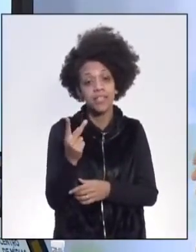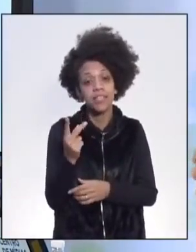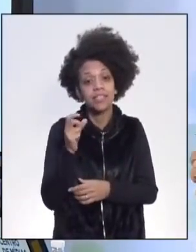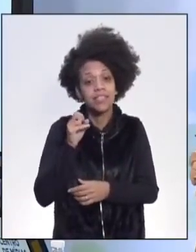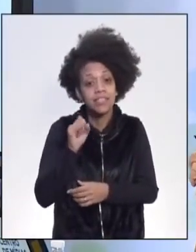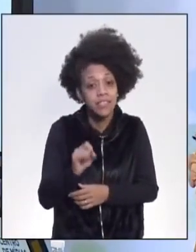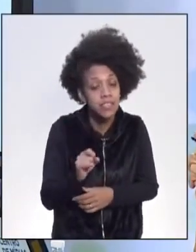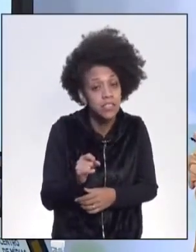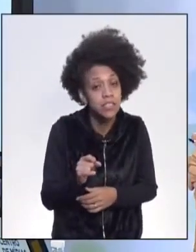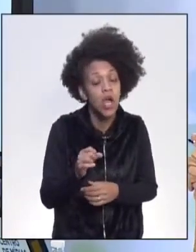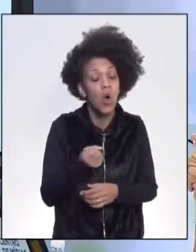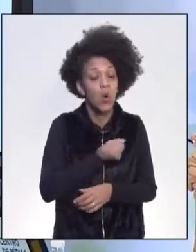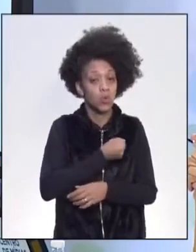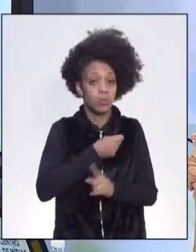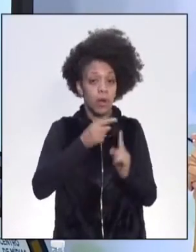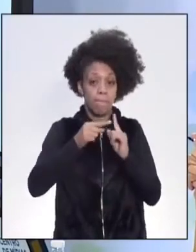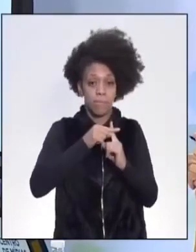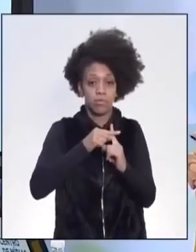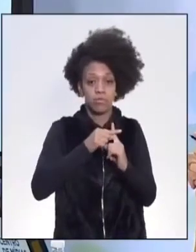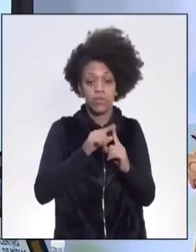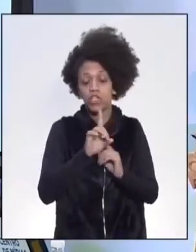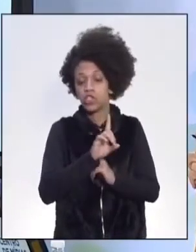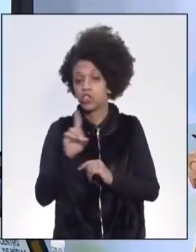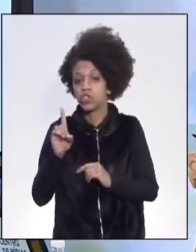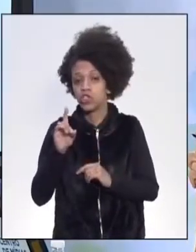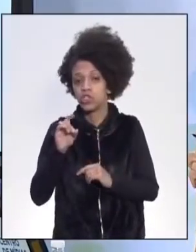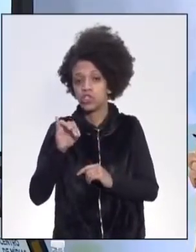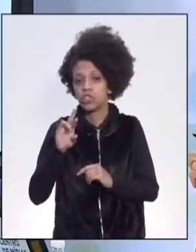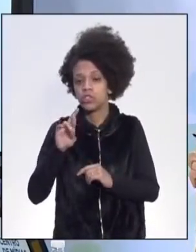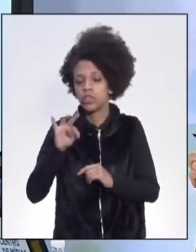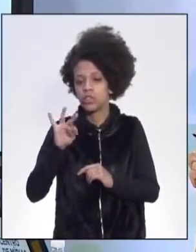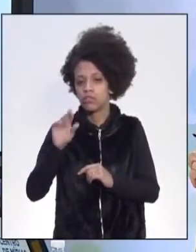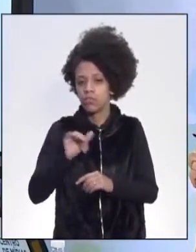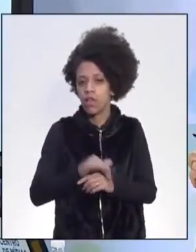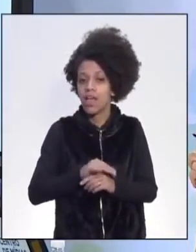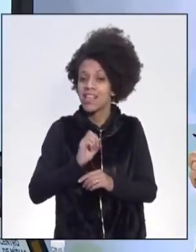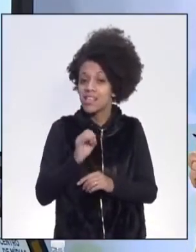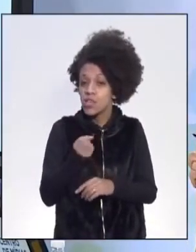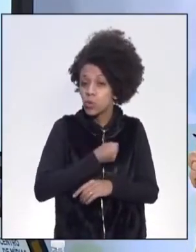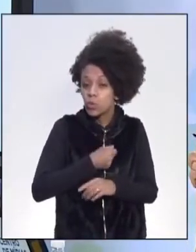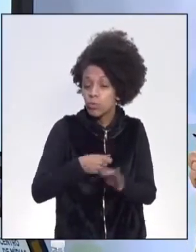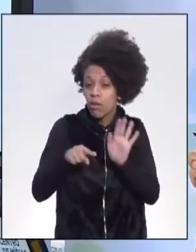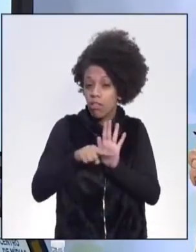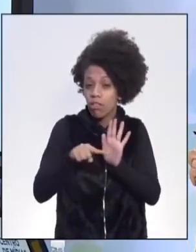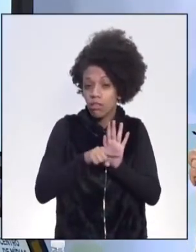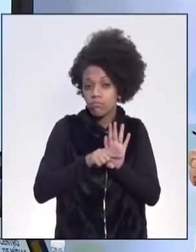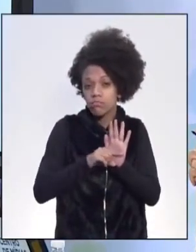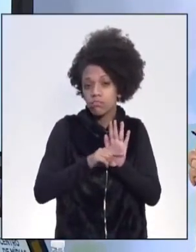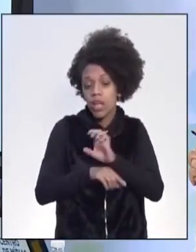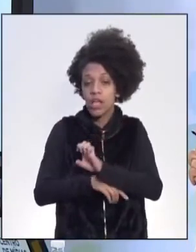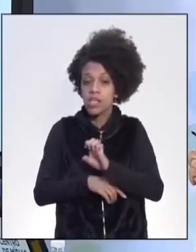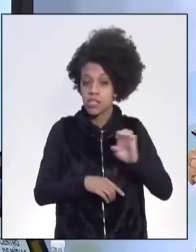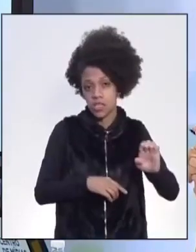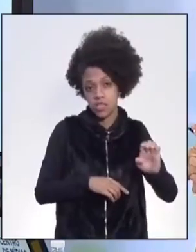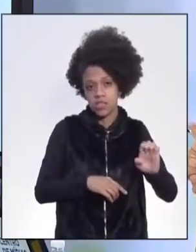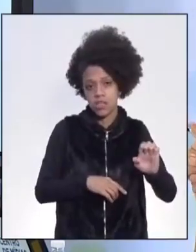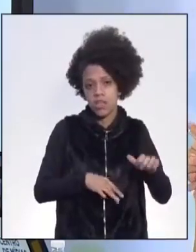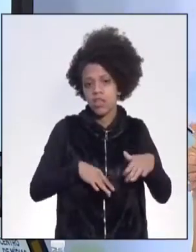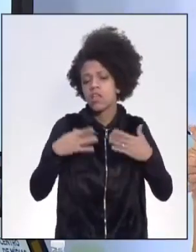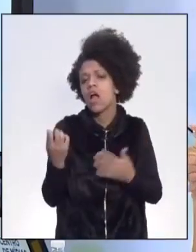um número positivo, o deslocamento é para a direita. Se ele for um número negativo, o deslocamento é para a esquerda. E